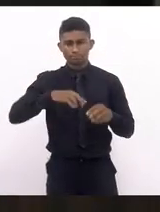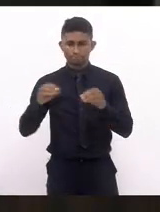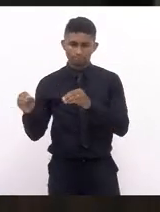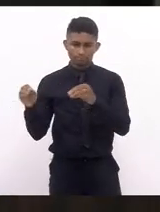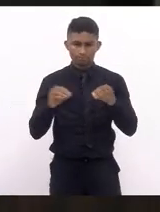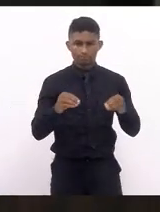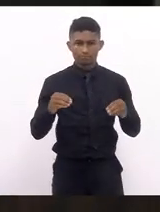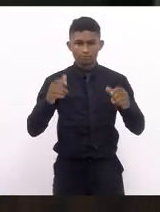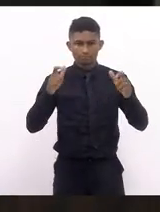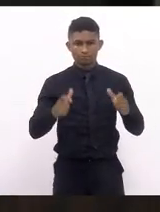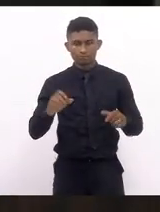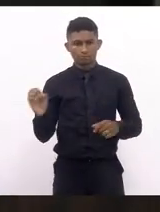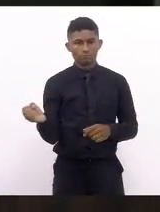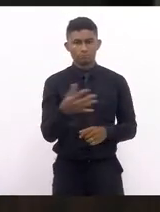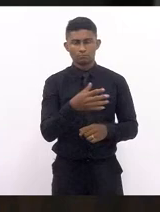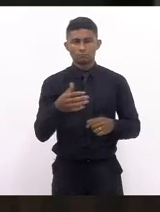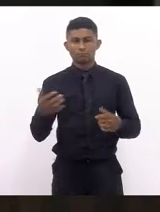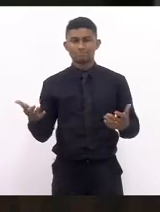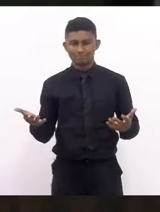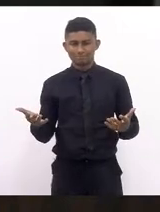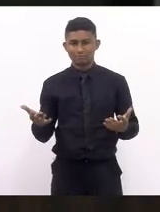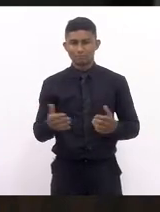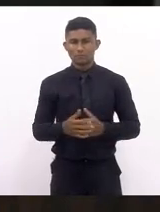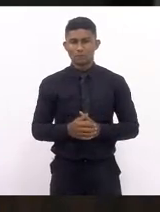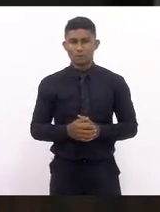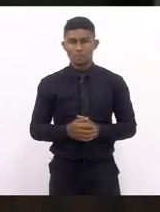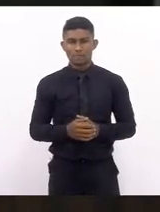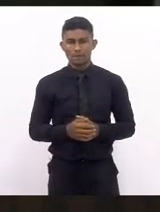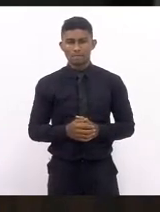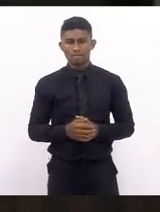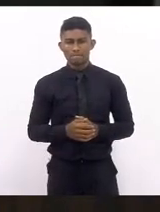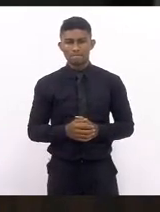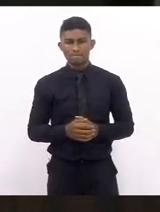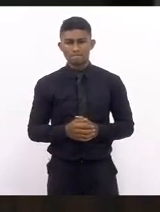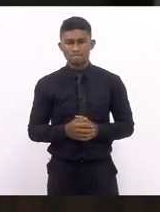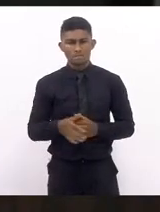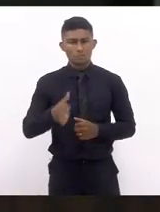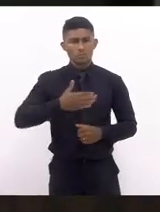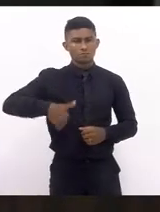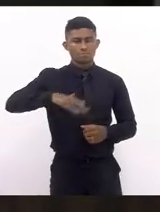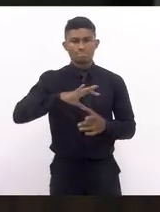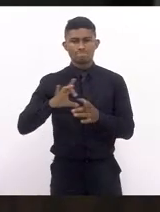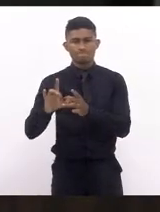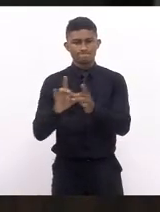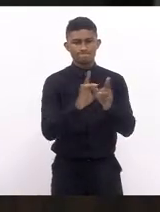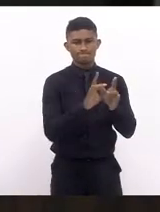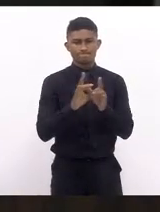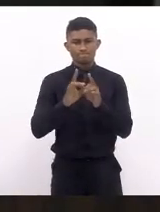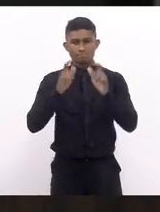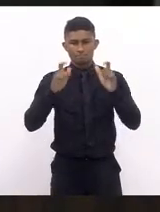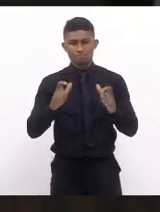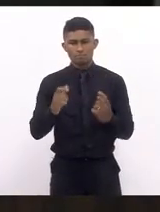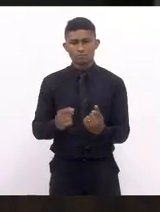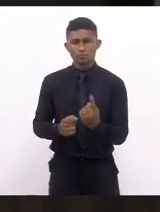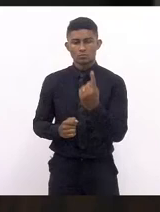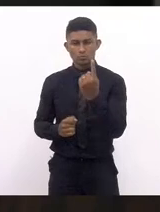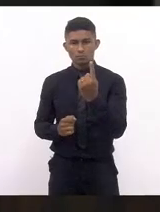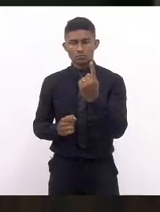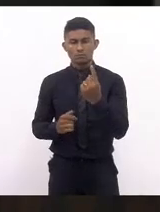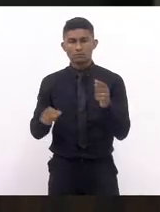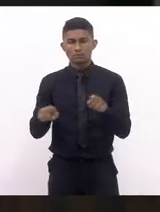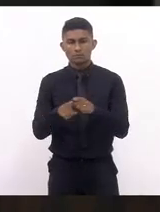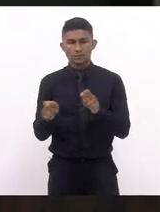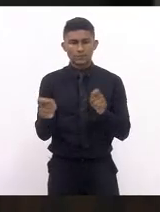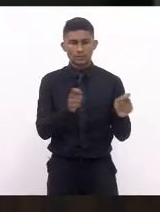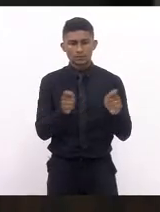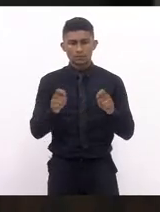inauguramos um novo espaço mais moderno e funcional ônibus todos os setores administrativos gabinete um só lugar economizamos